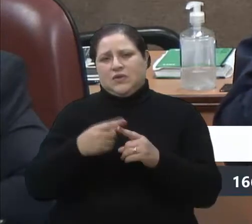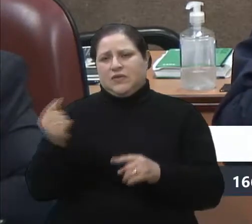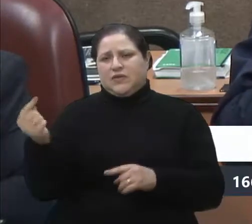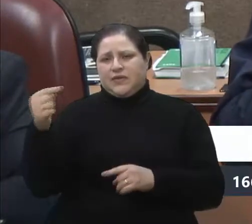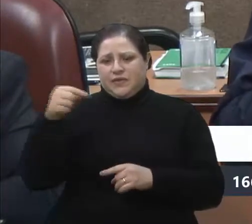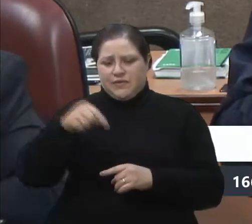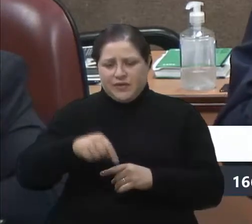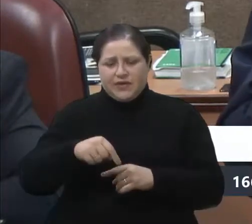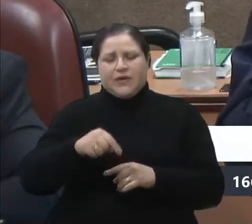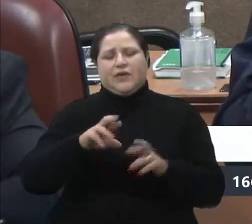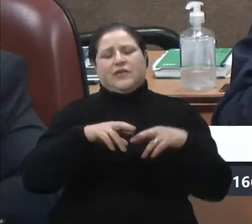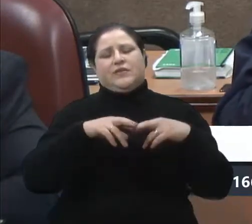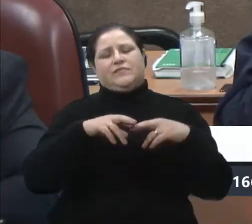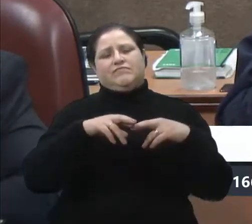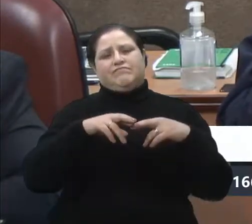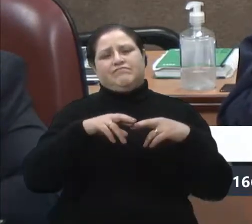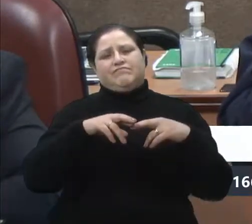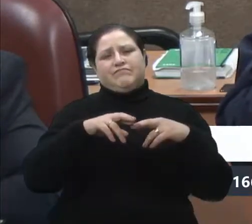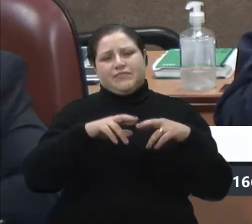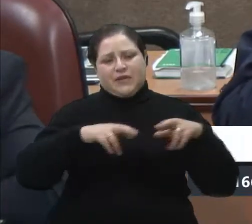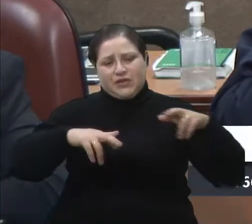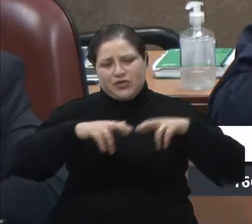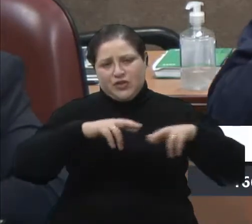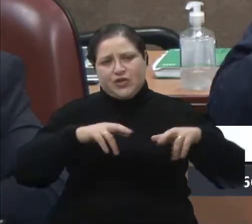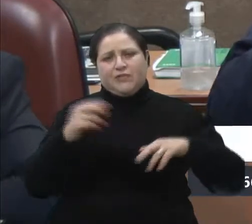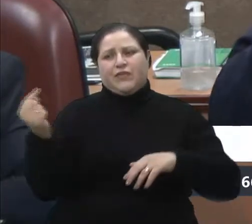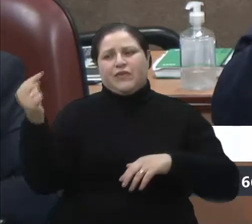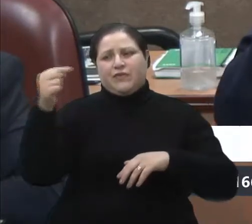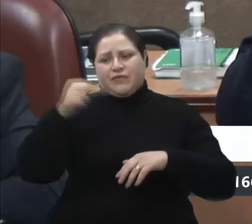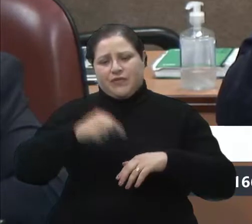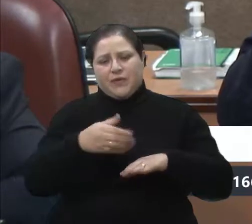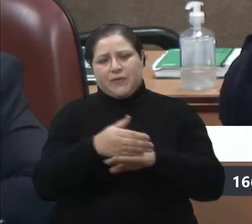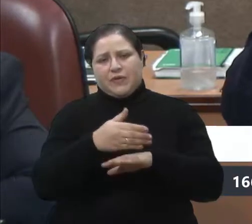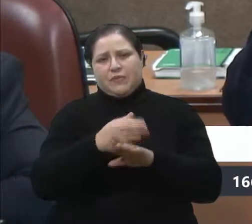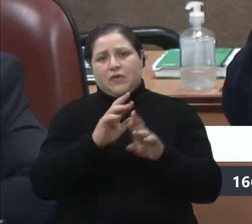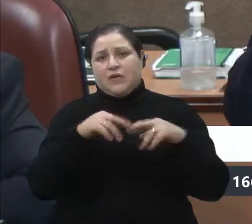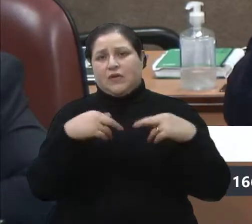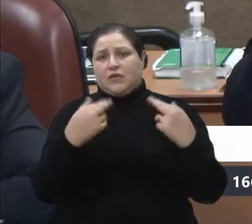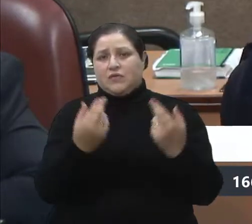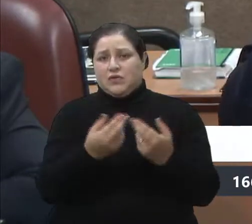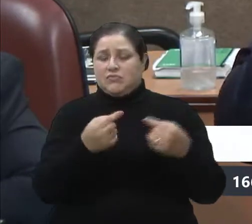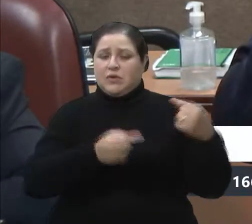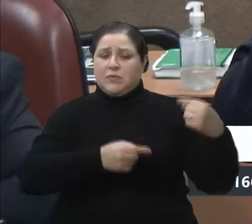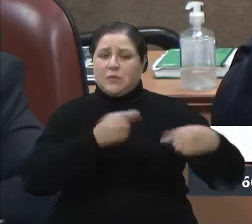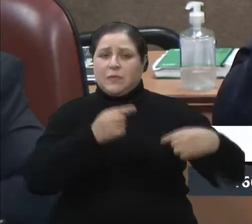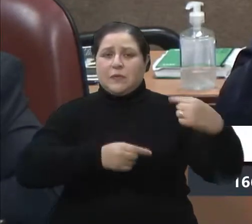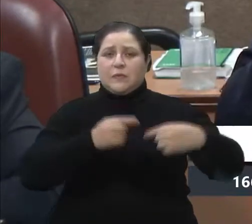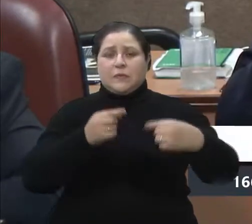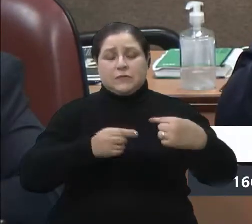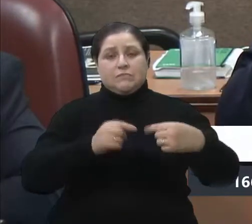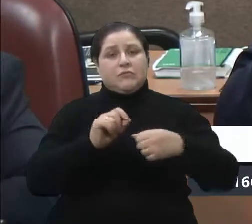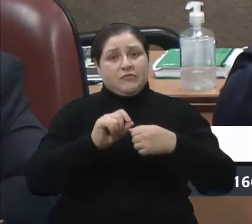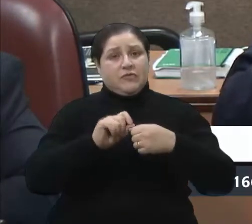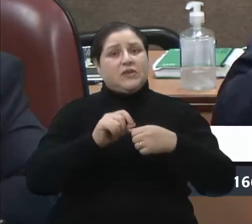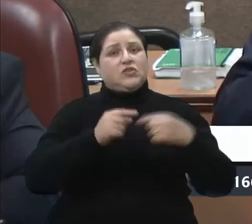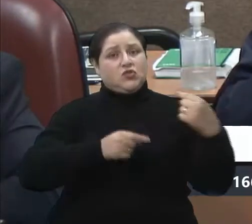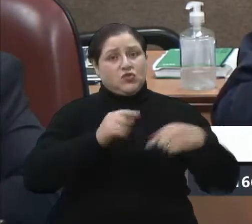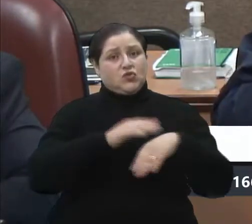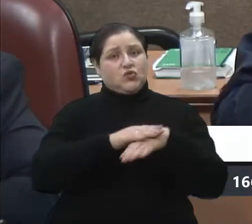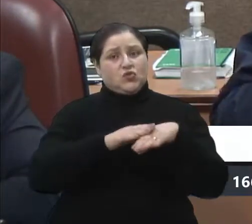região participou de reuniões EA discussão no meu ponto de vista foi foi feito